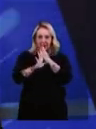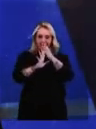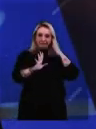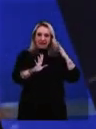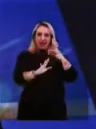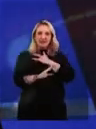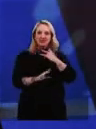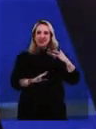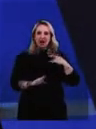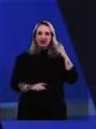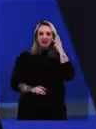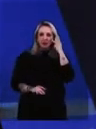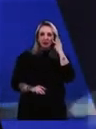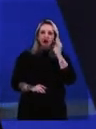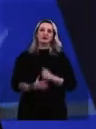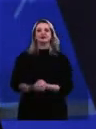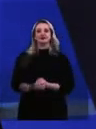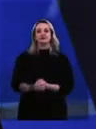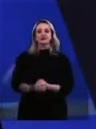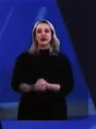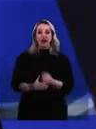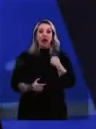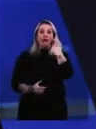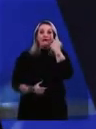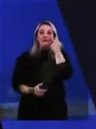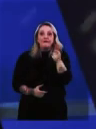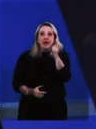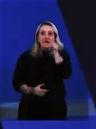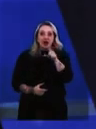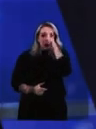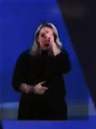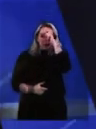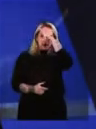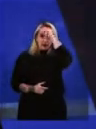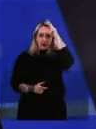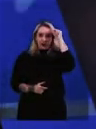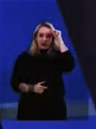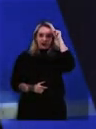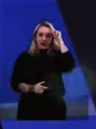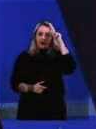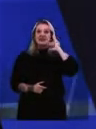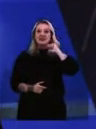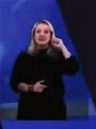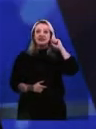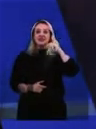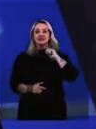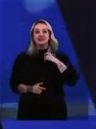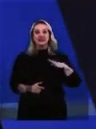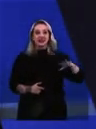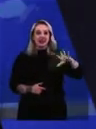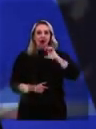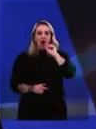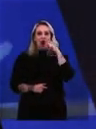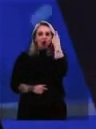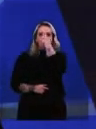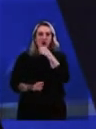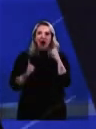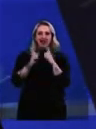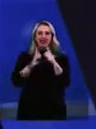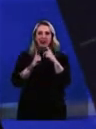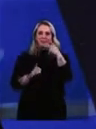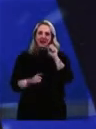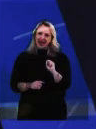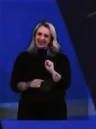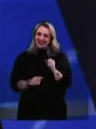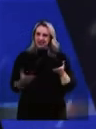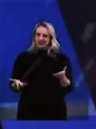da saúde na cidade de São Paulo. Gente que eu vi no Hospital Municipal de Cidade Tiradentes ficar 8 horas para ser atendida no